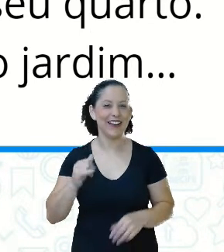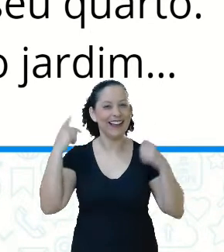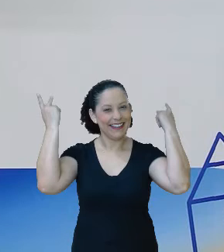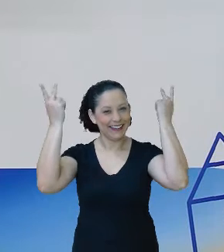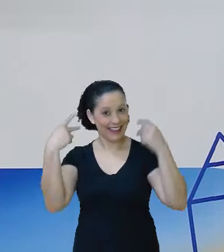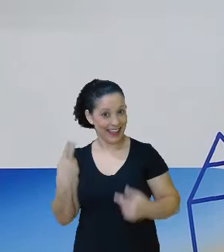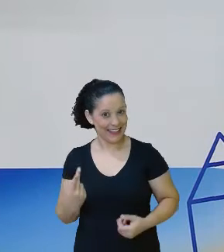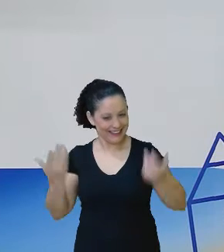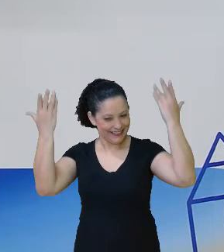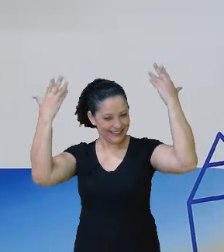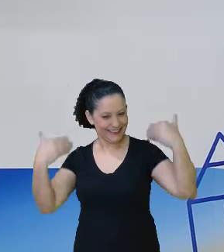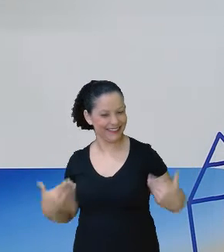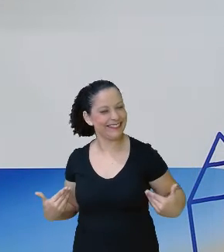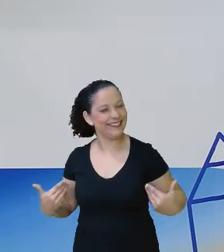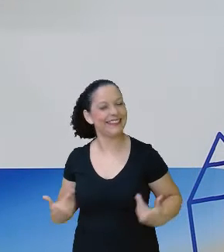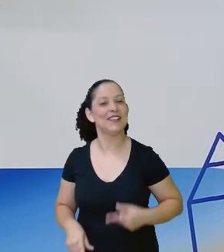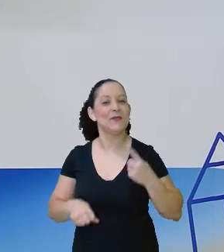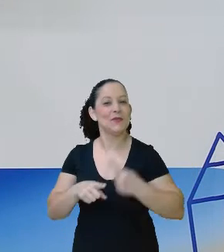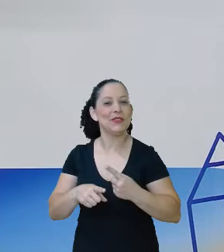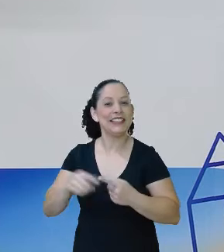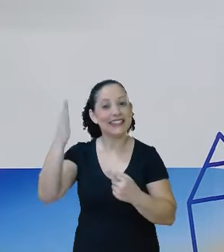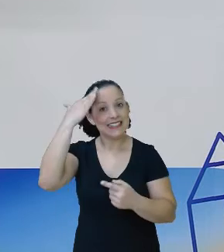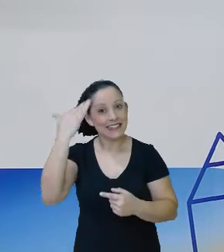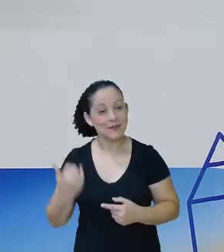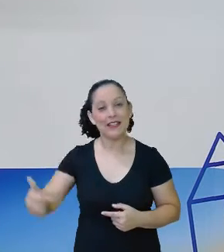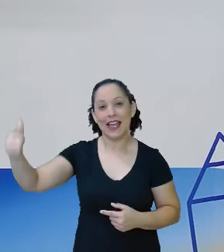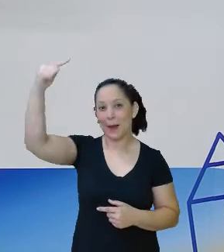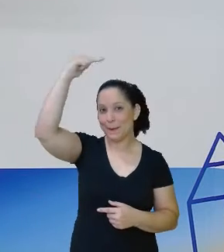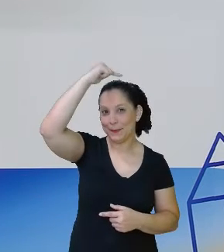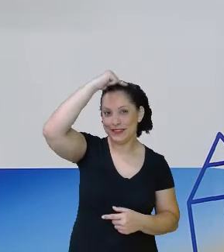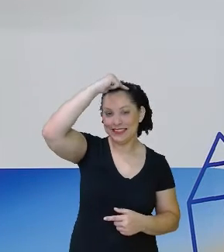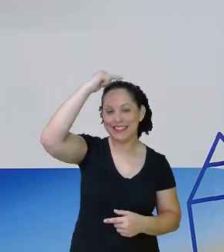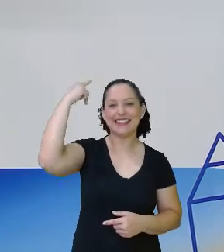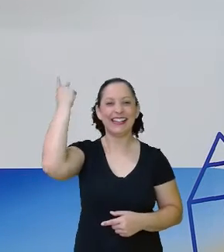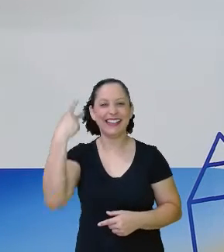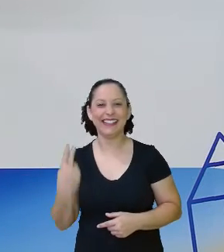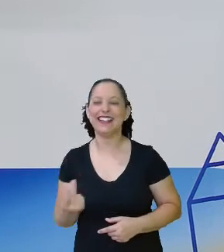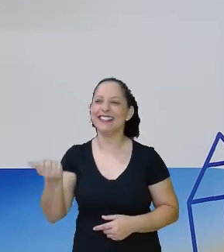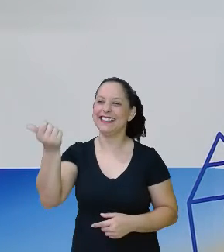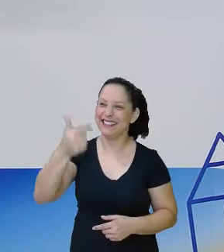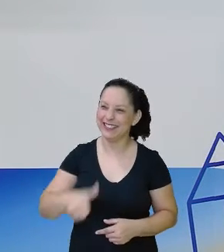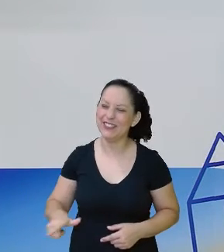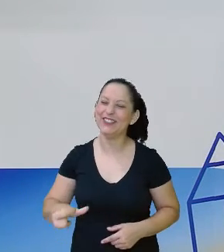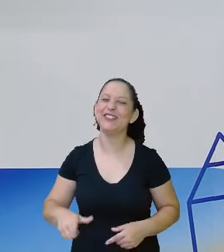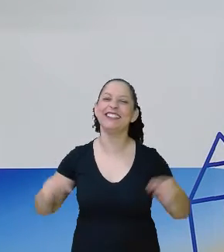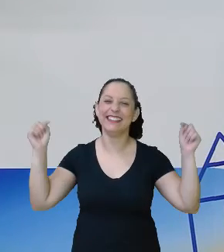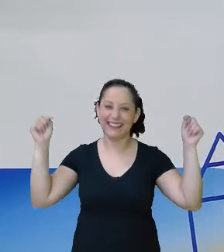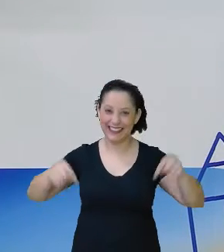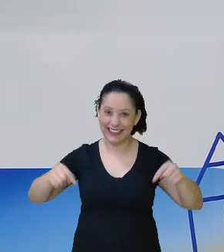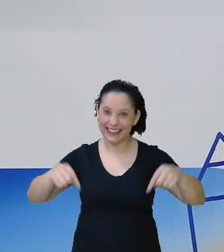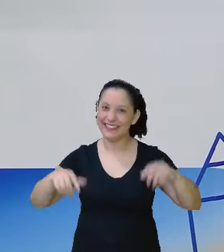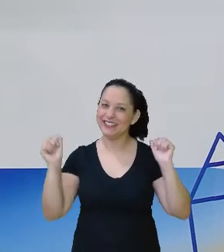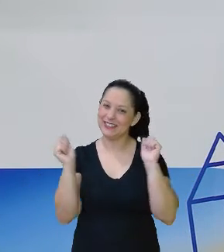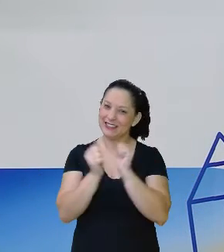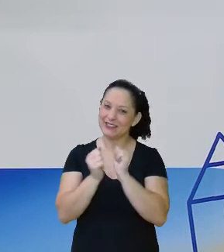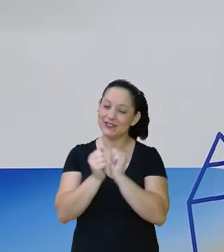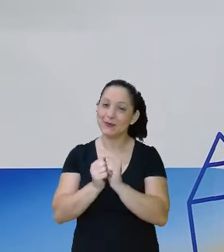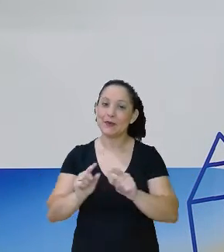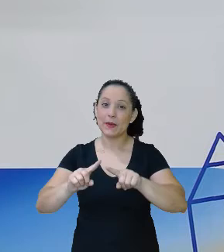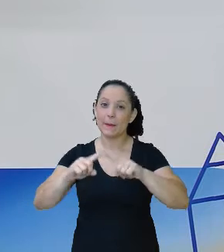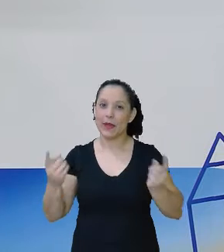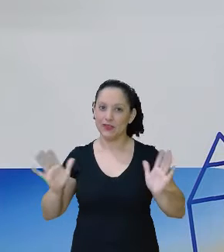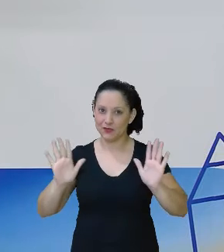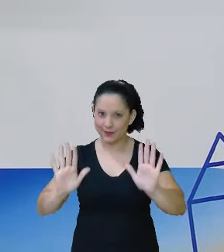a Zia veio. Porque ela sabia que ia ser sobre a princesa Késia novamente. Então, por isso ela está aqui com a gente. Mas antes de